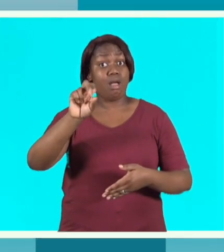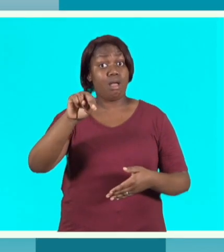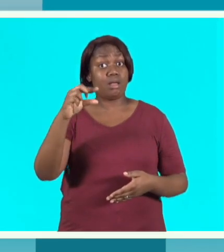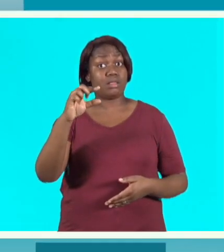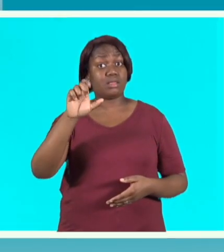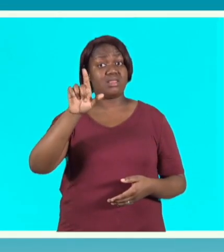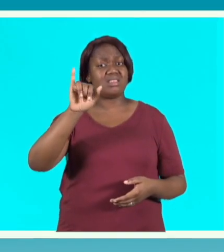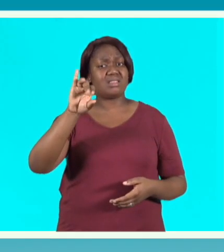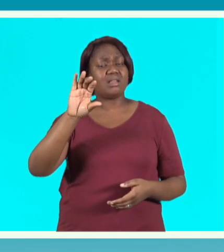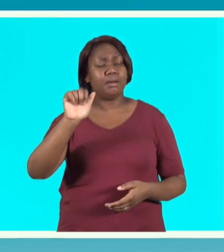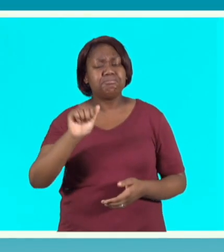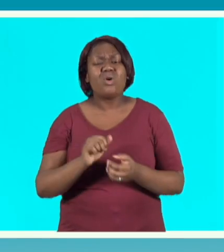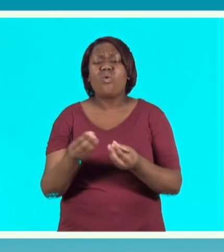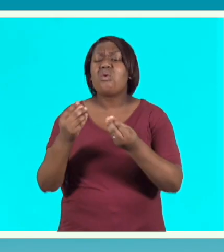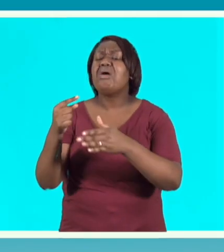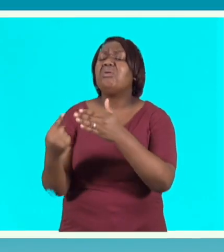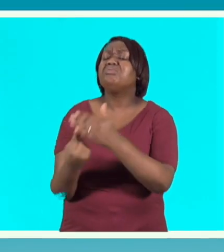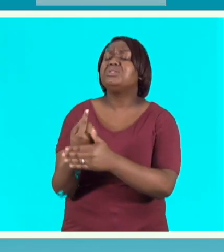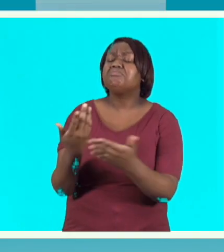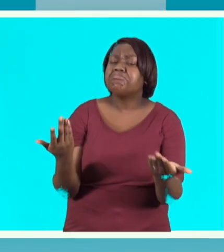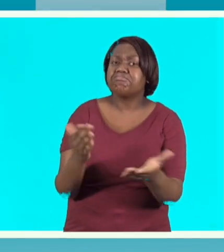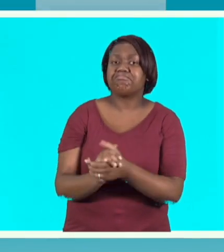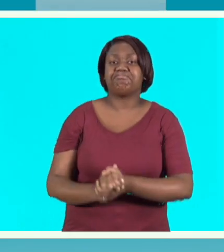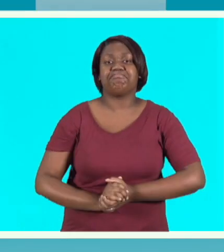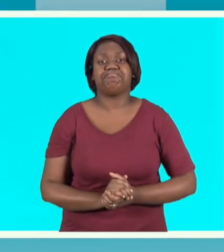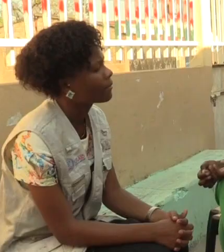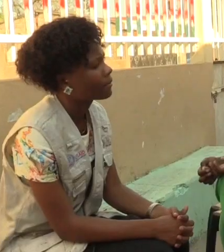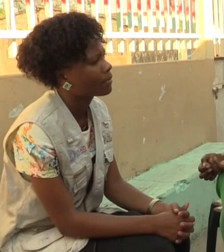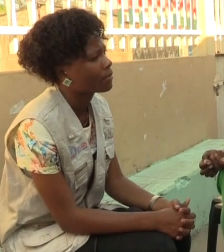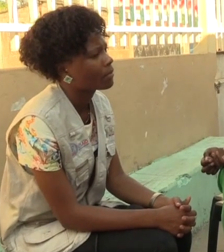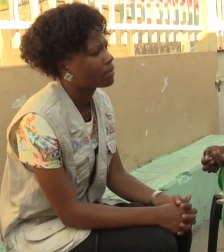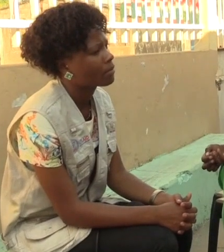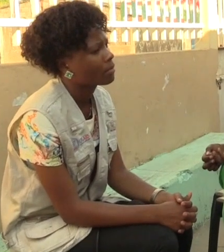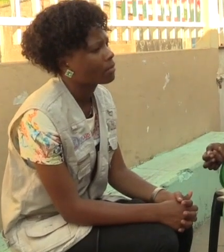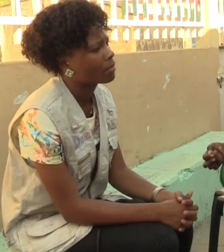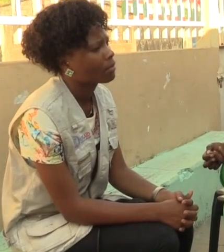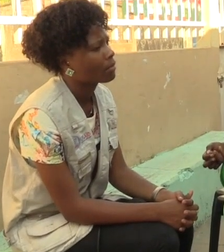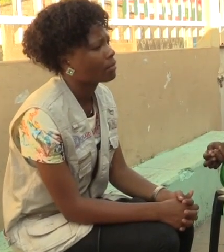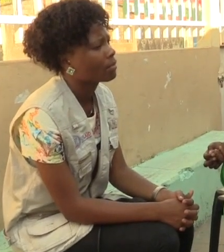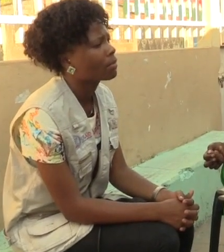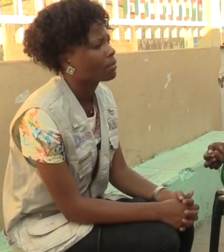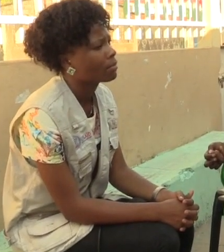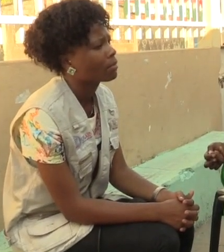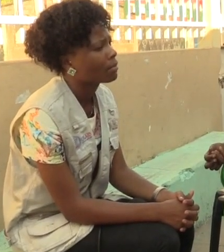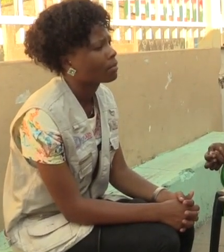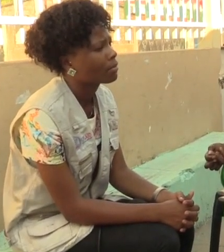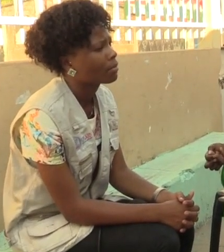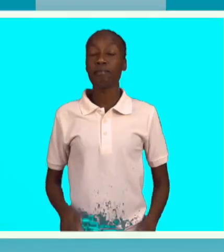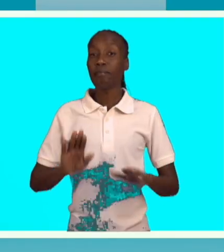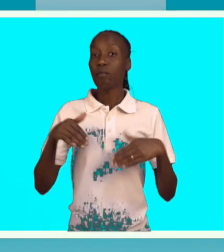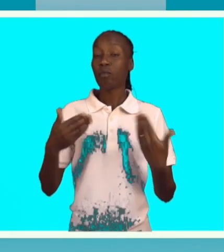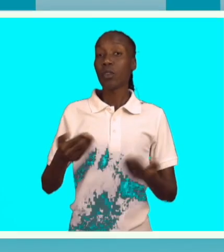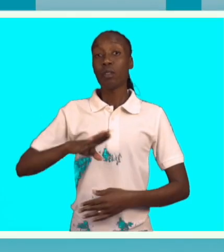ainda criança. Angélica Coça faz parte desta estatística. Ela conta como tudo aconteceu.